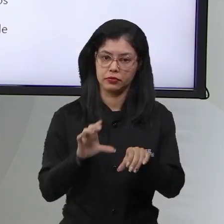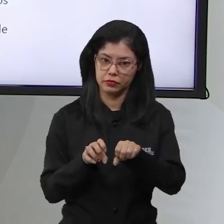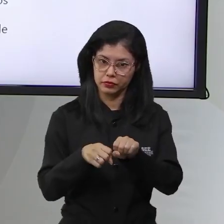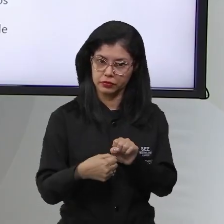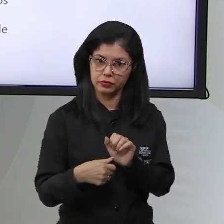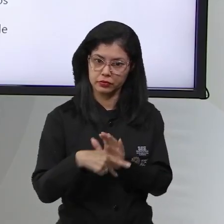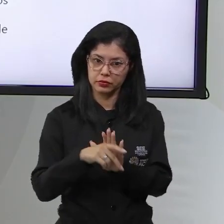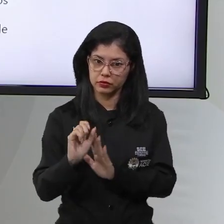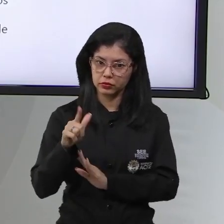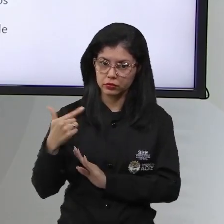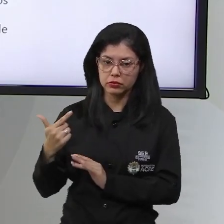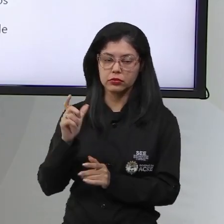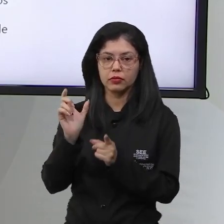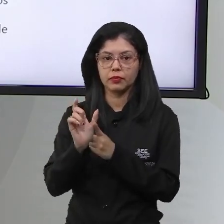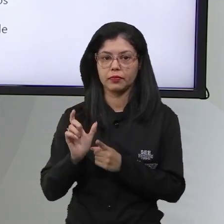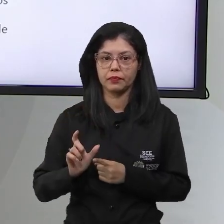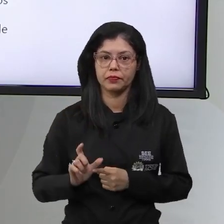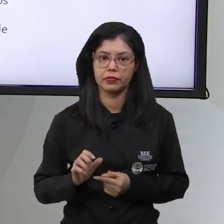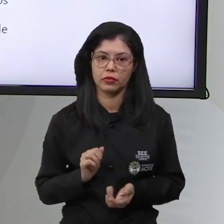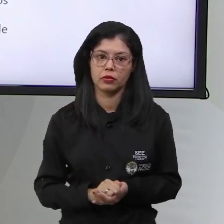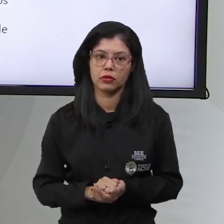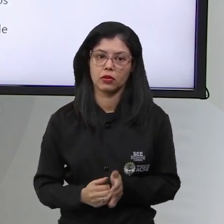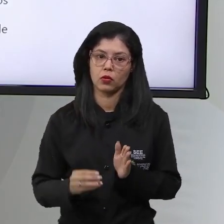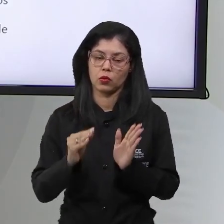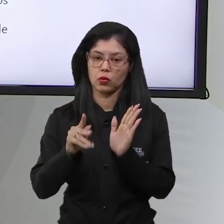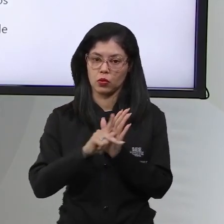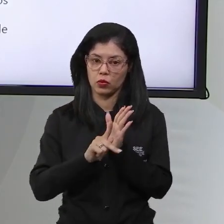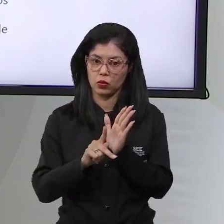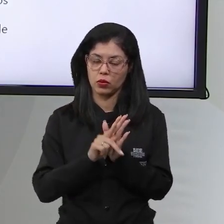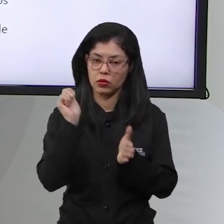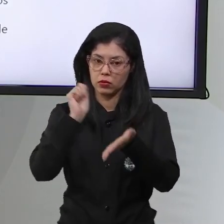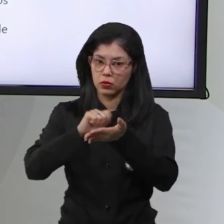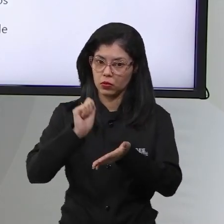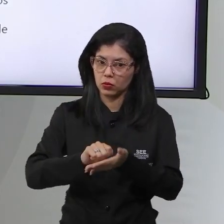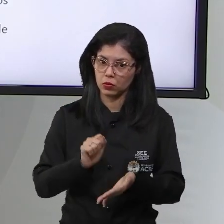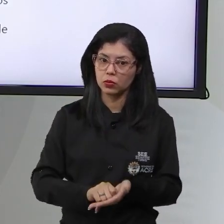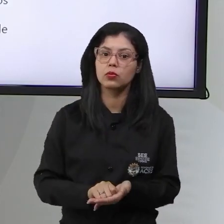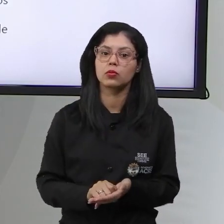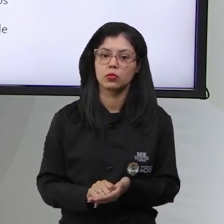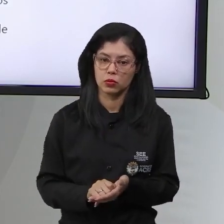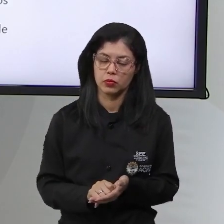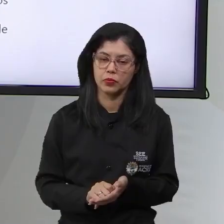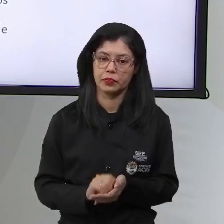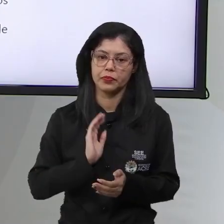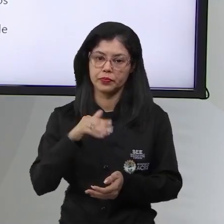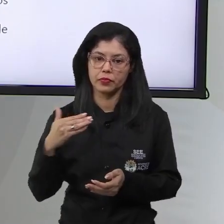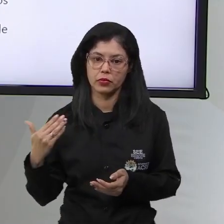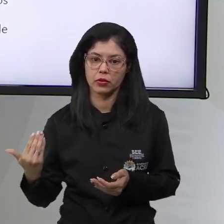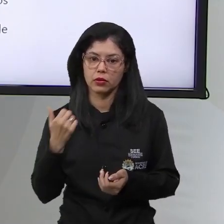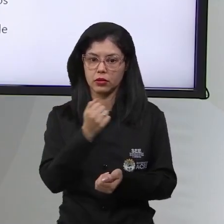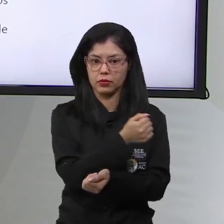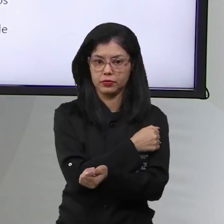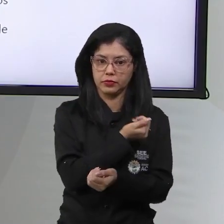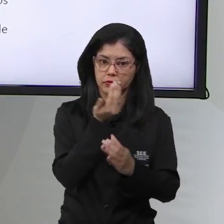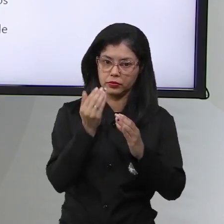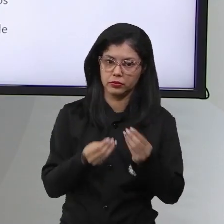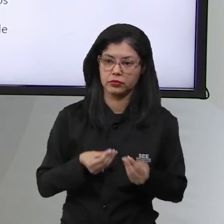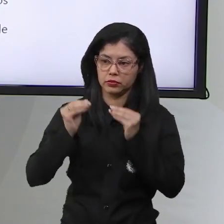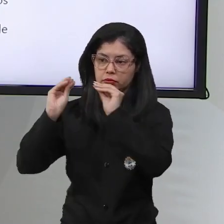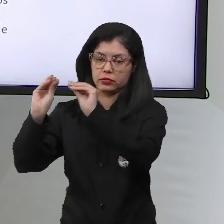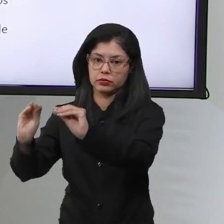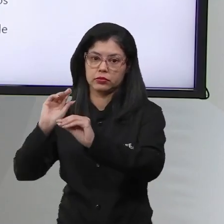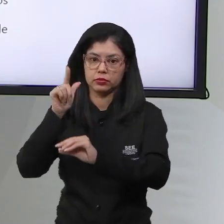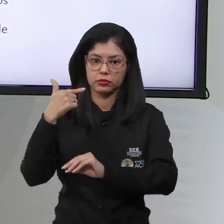formaliza, ou em outras palavras, ela documenta a matrícula do aluno. Quando um aluno ele é transferido de